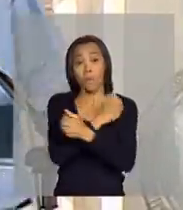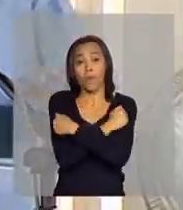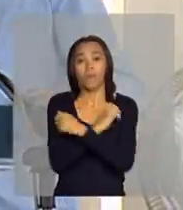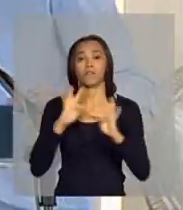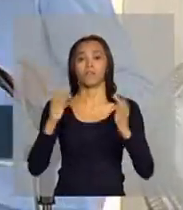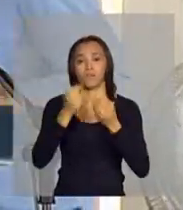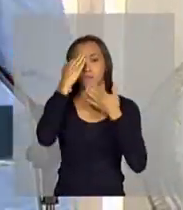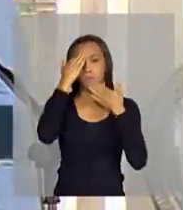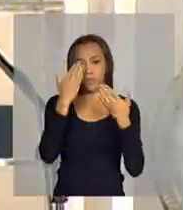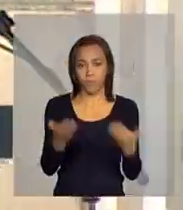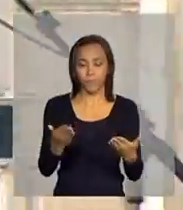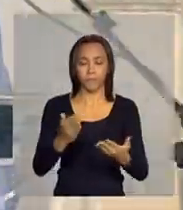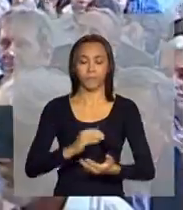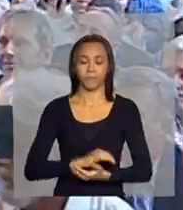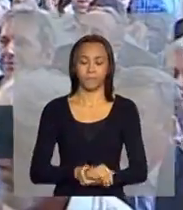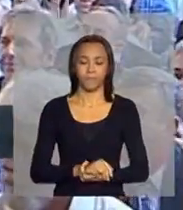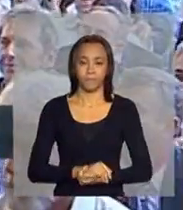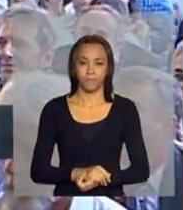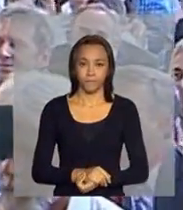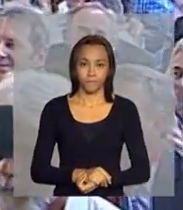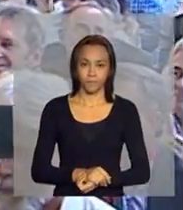obrigado.